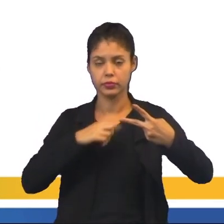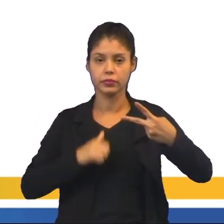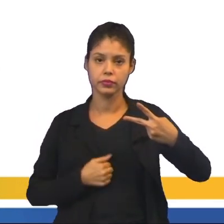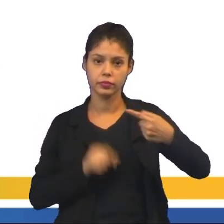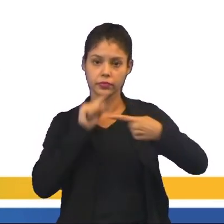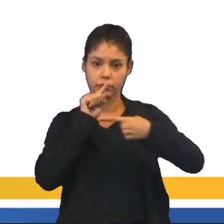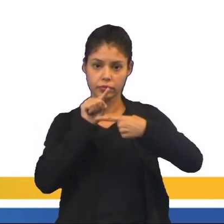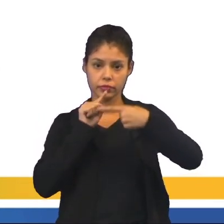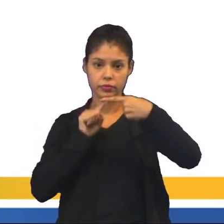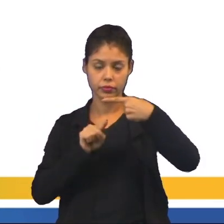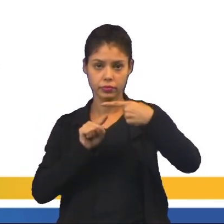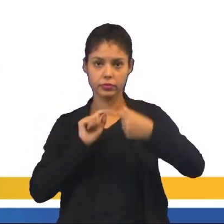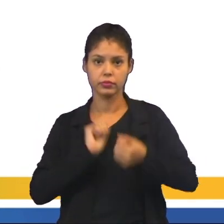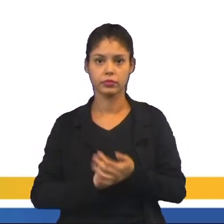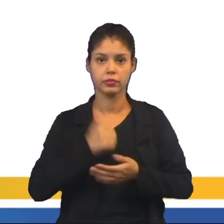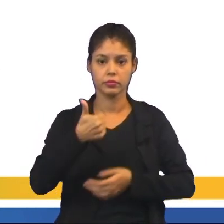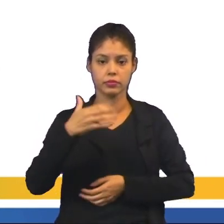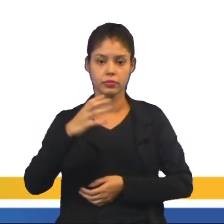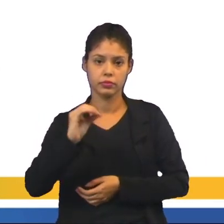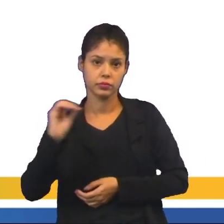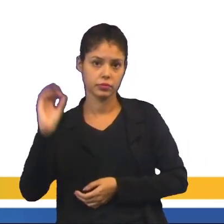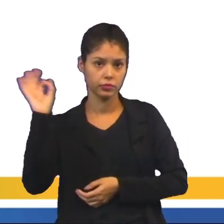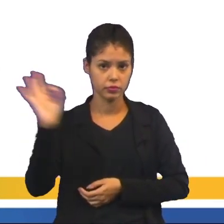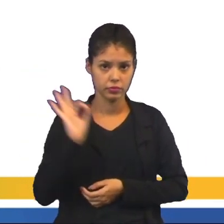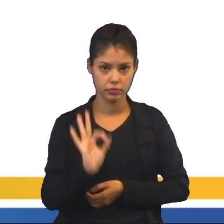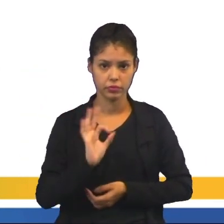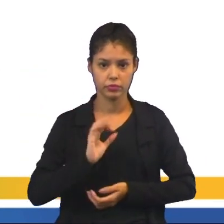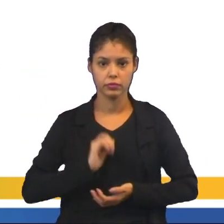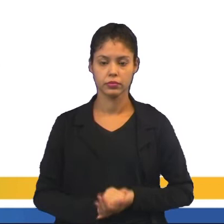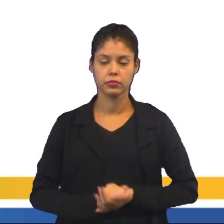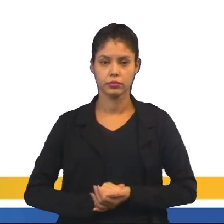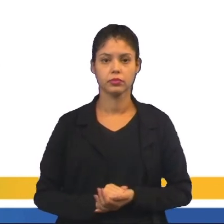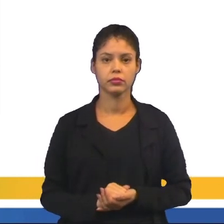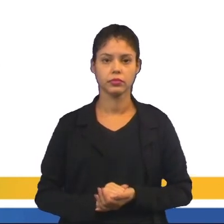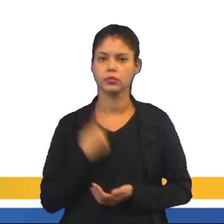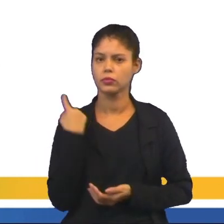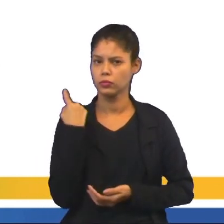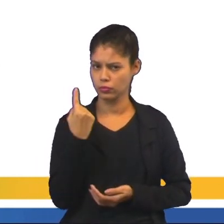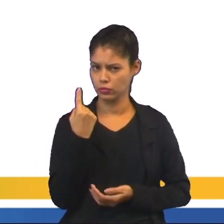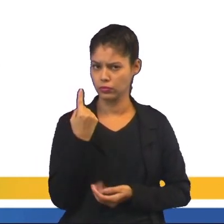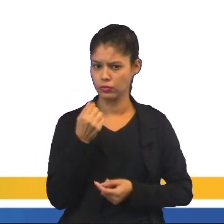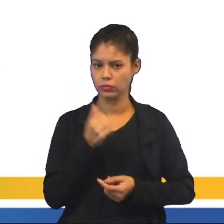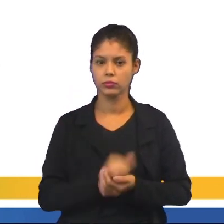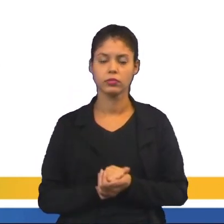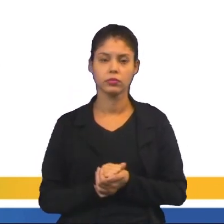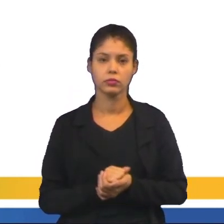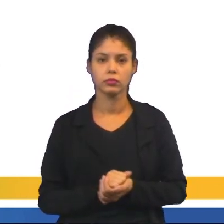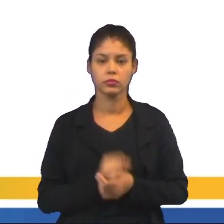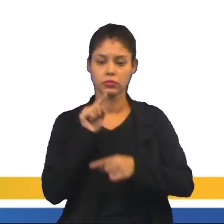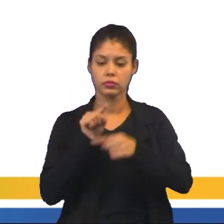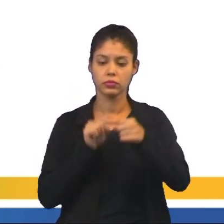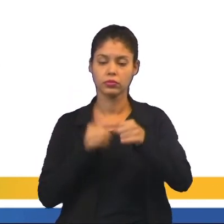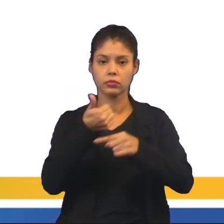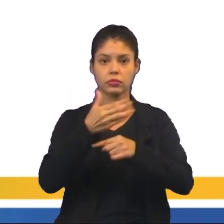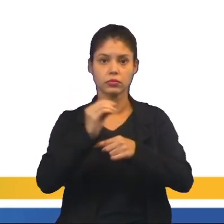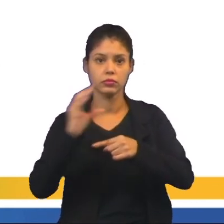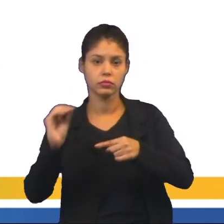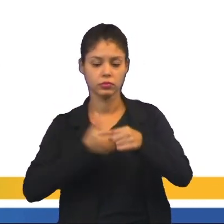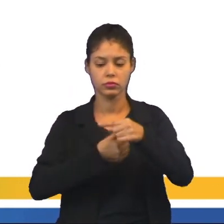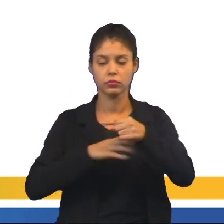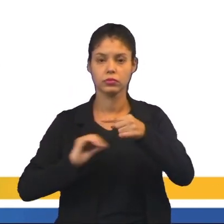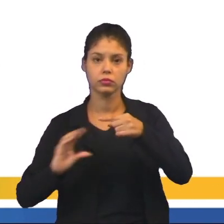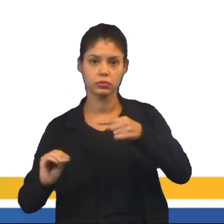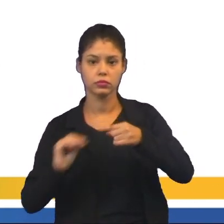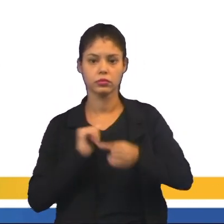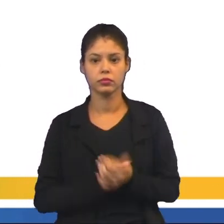a divisão de 100 por 100, ou seja, igual a 1, que é a minha porcentagem de